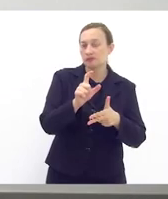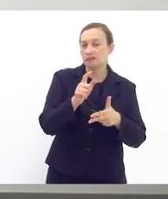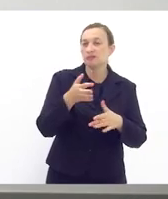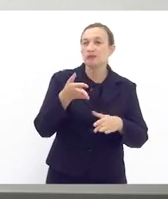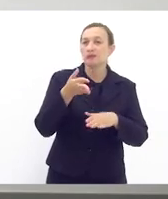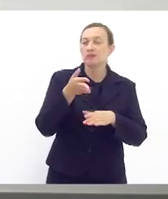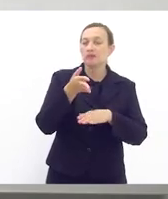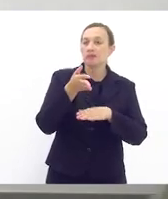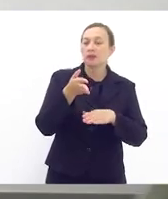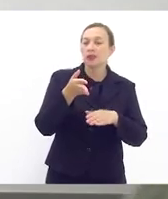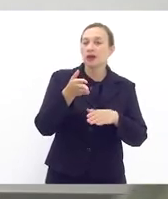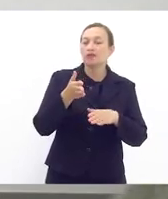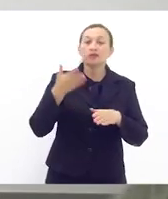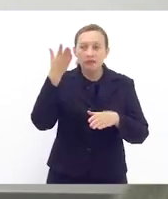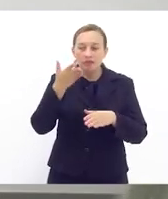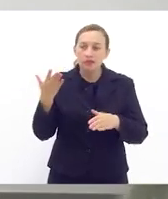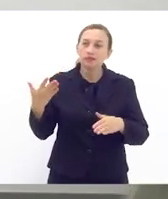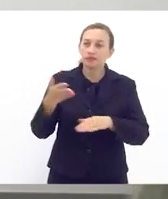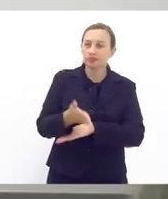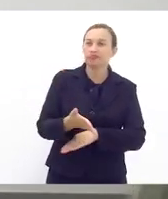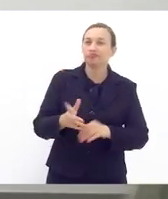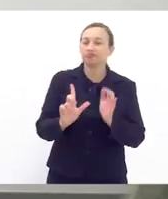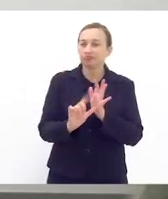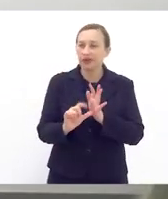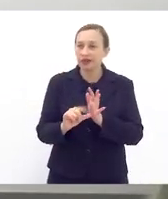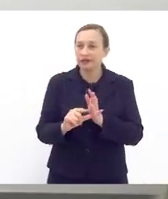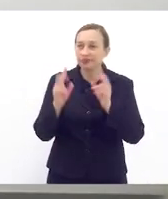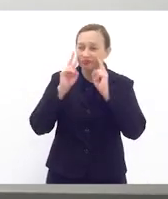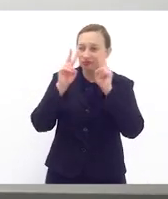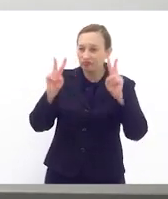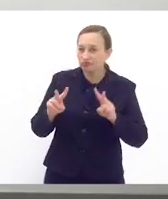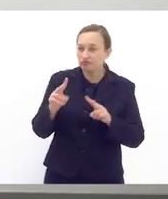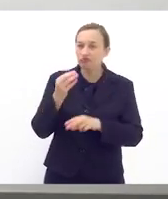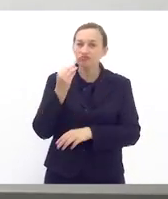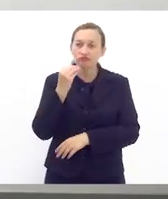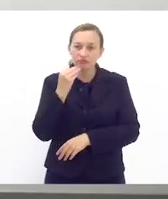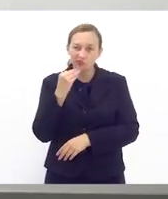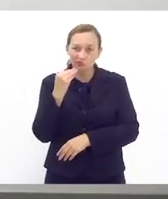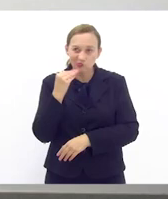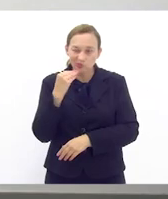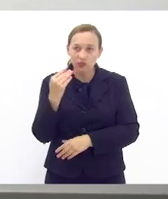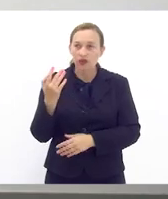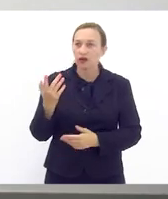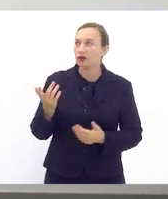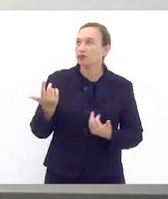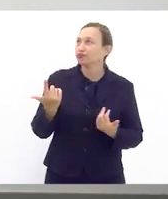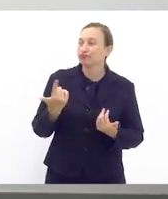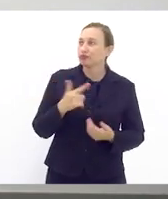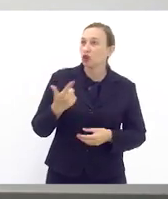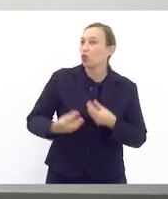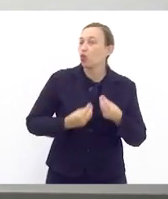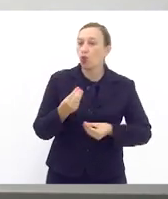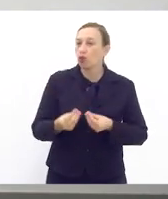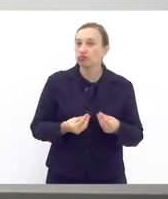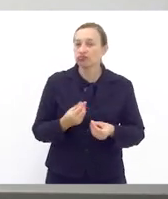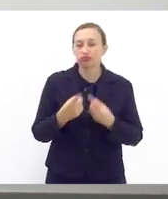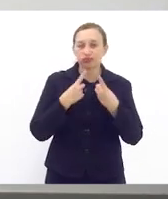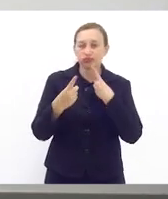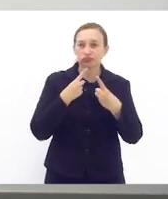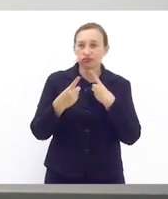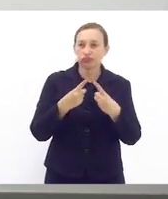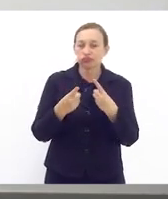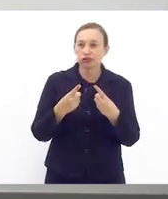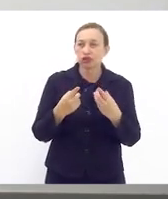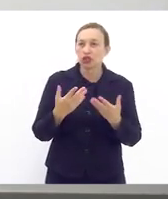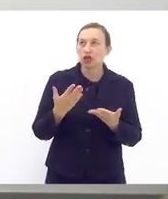hoje olhando para esse plano um olhar defasado acho que não é possível discutir qualquer tipo de